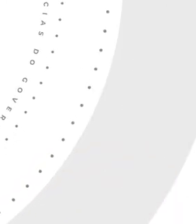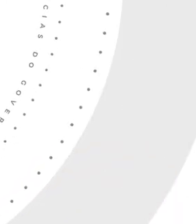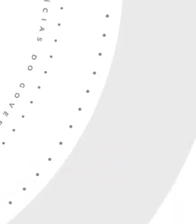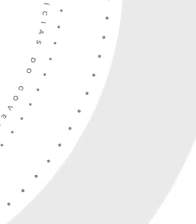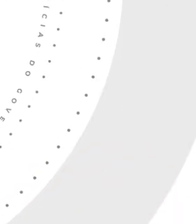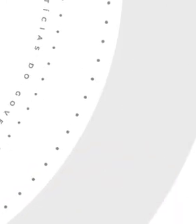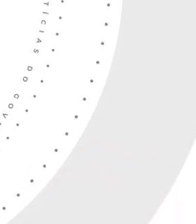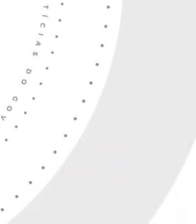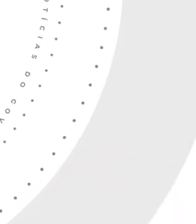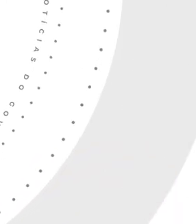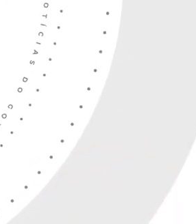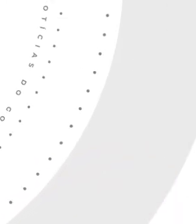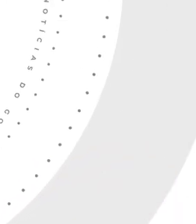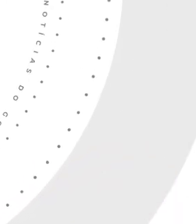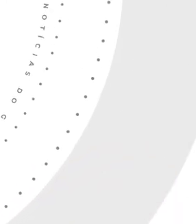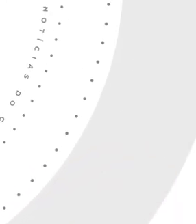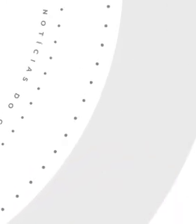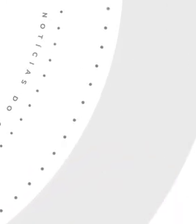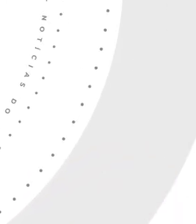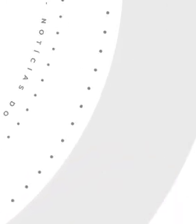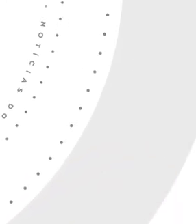Legenda Zanotto